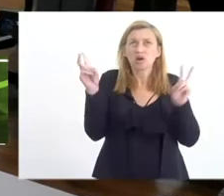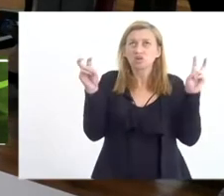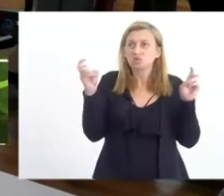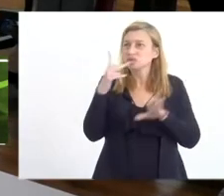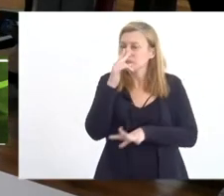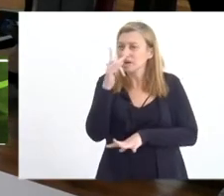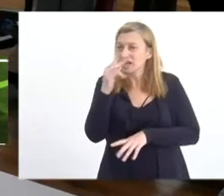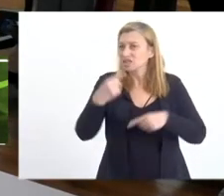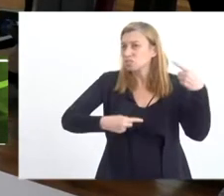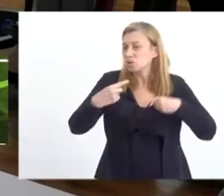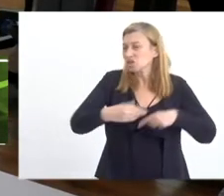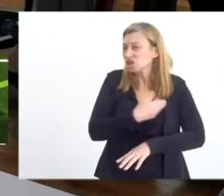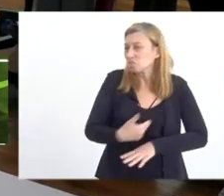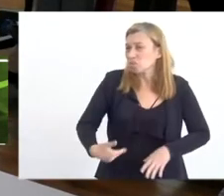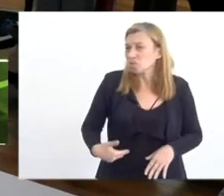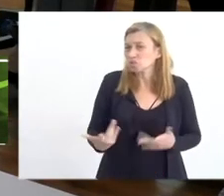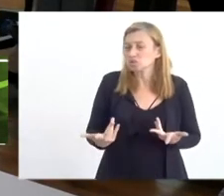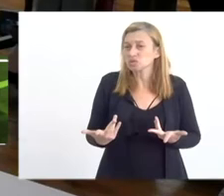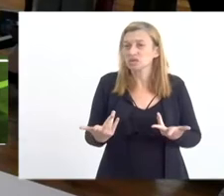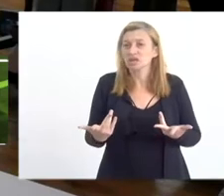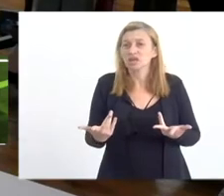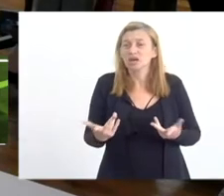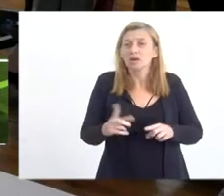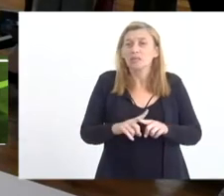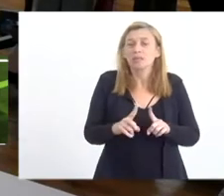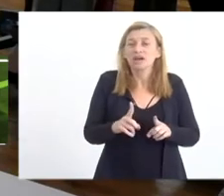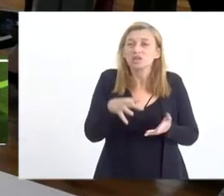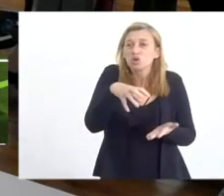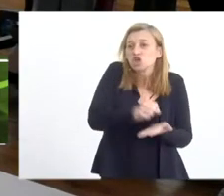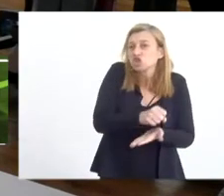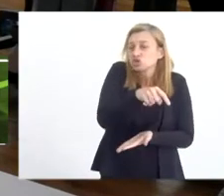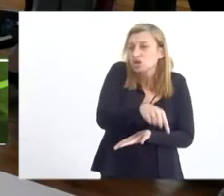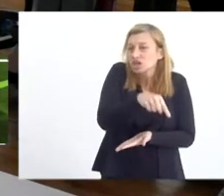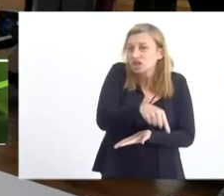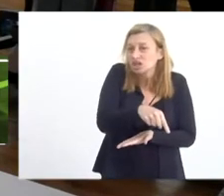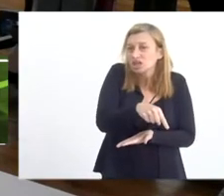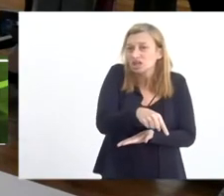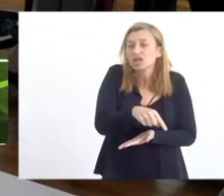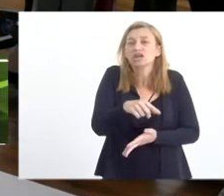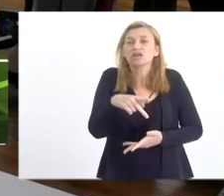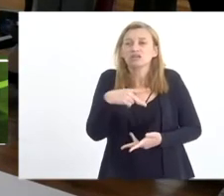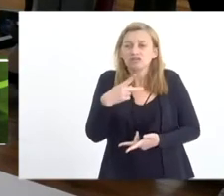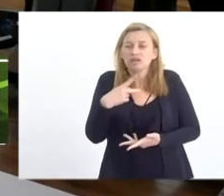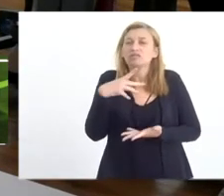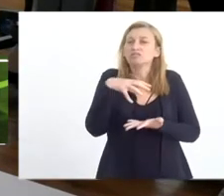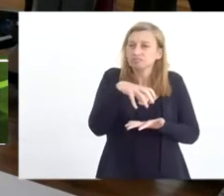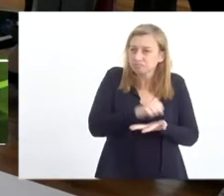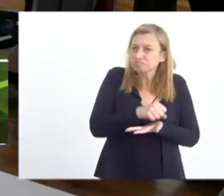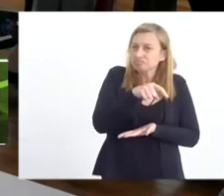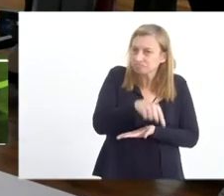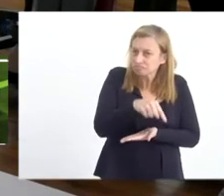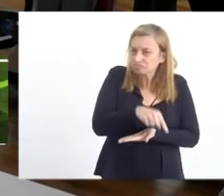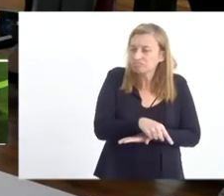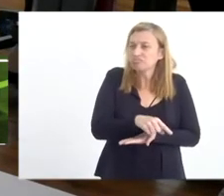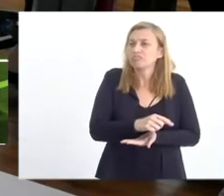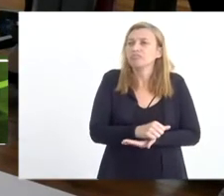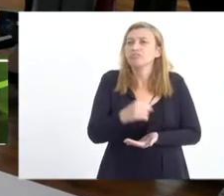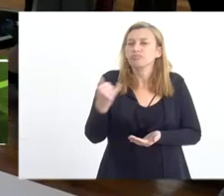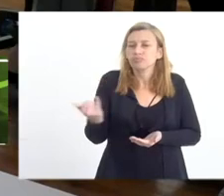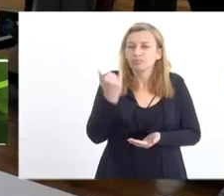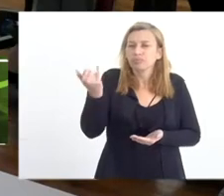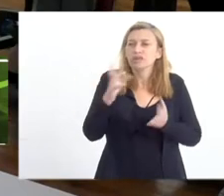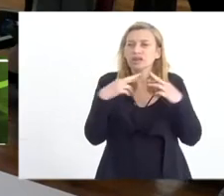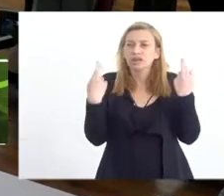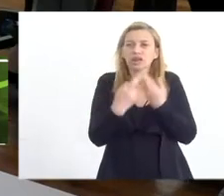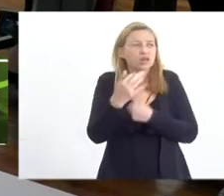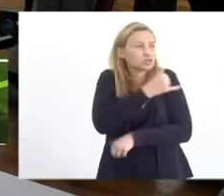de política pública que extrapola. Mas fica o registro aqui, e faço questão de registrar, nesse foro tão importante, que o